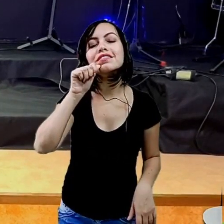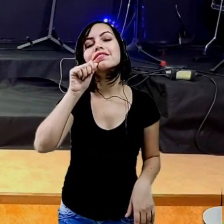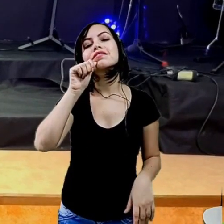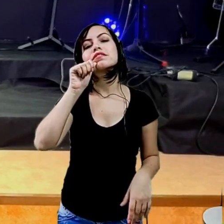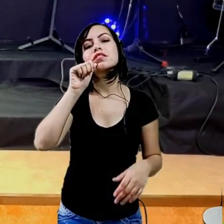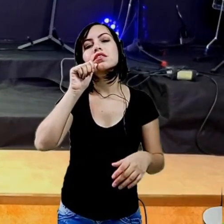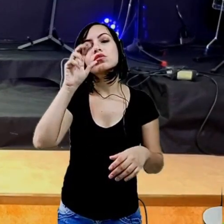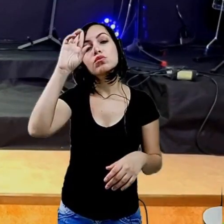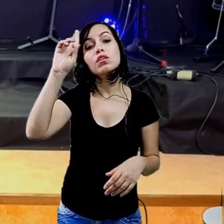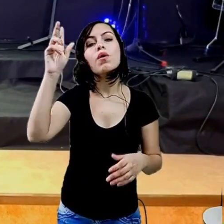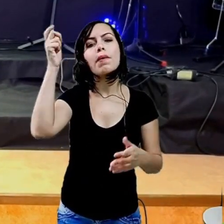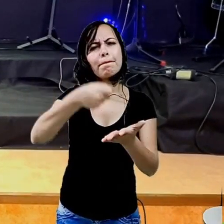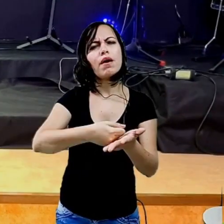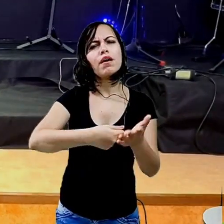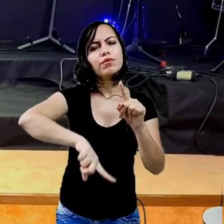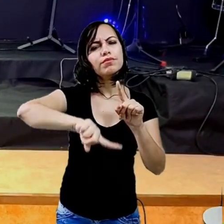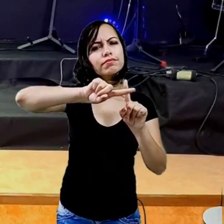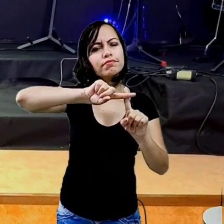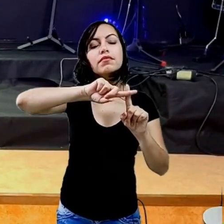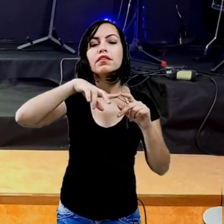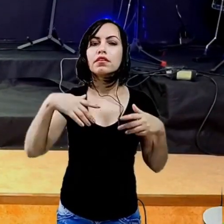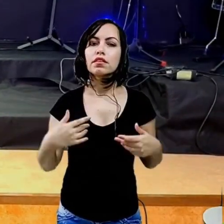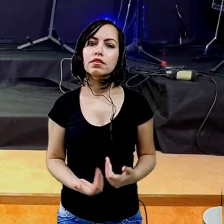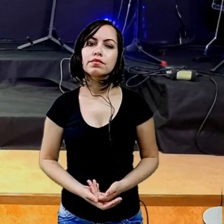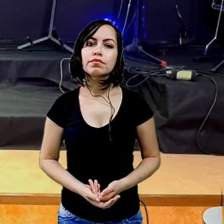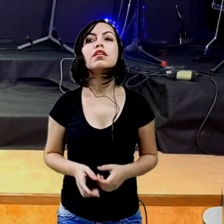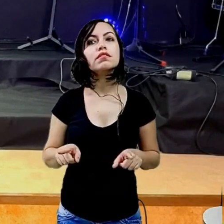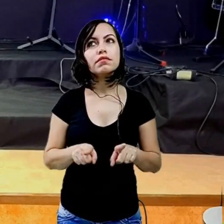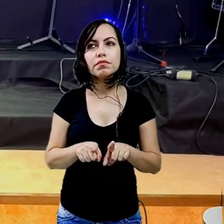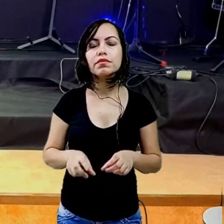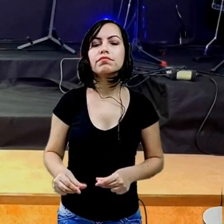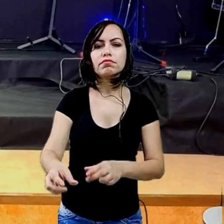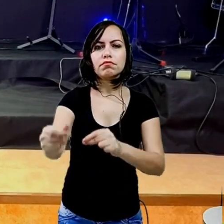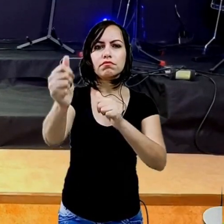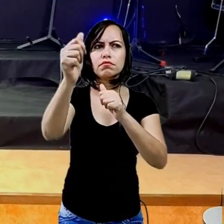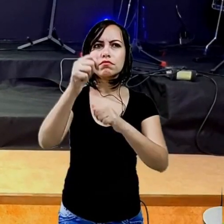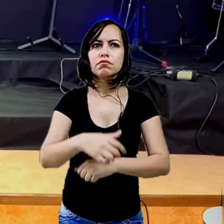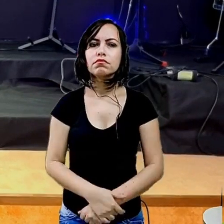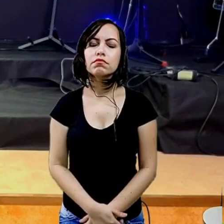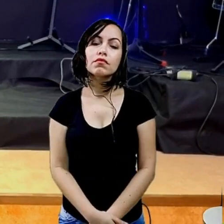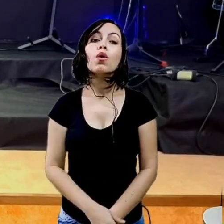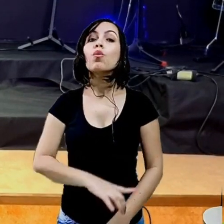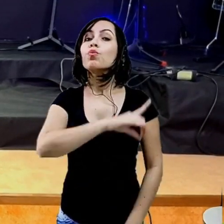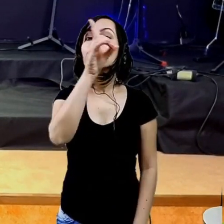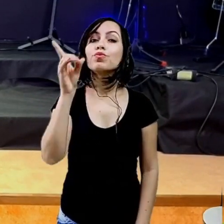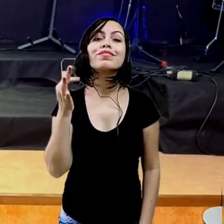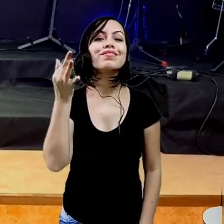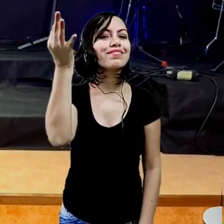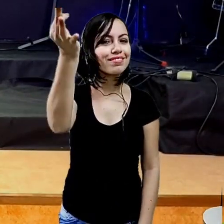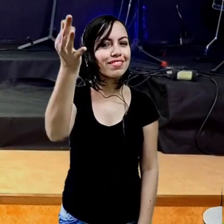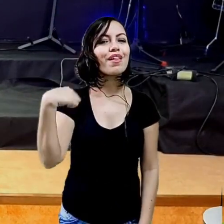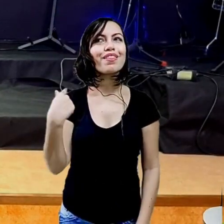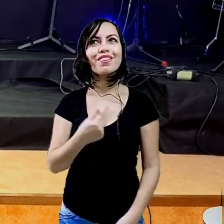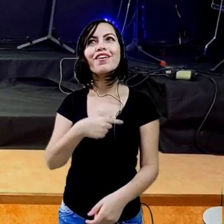o alto preço que Ele pagou na cruz e na eternidade. Um dia nós vamos estar